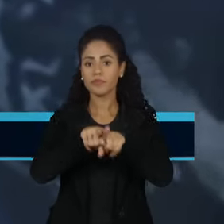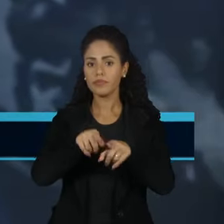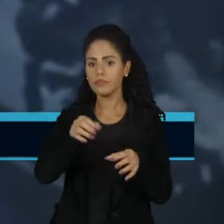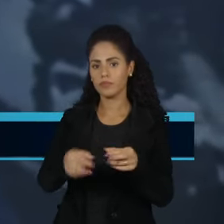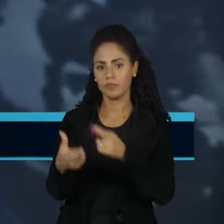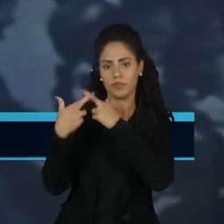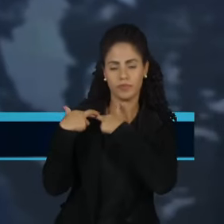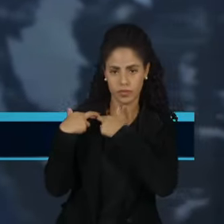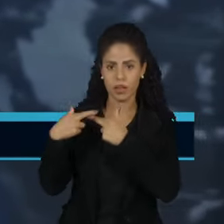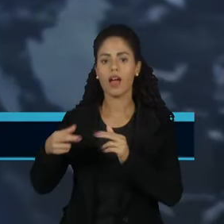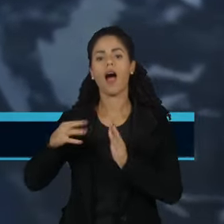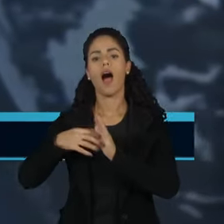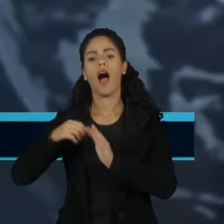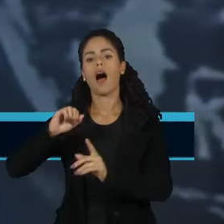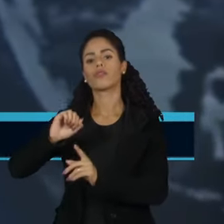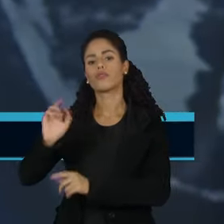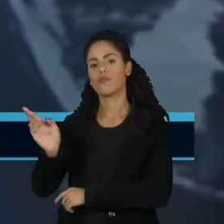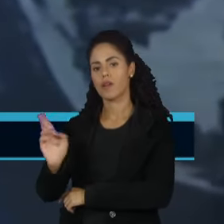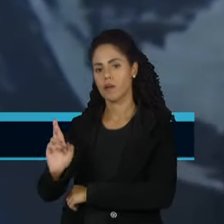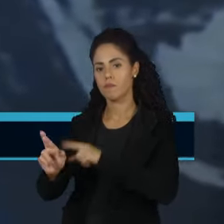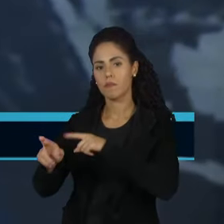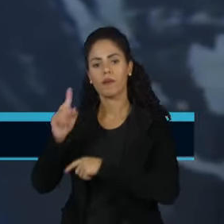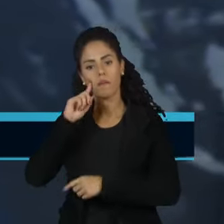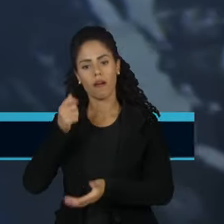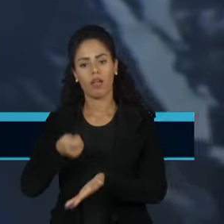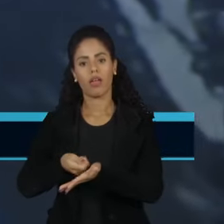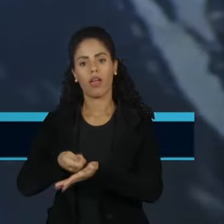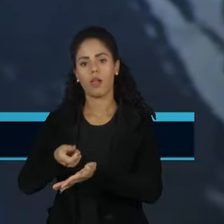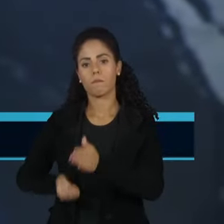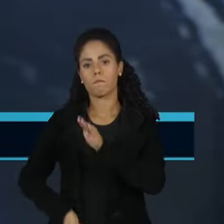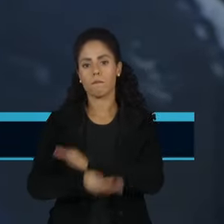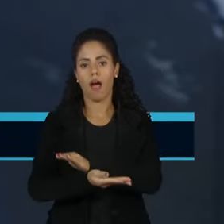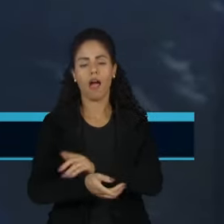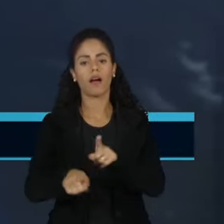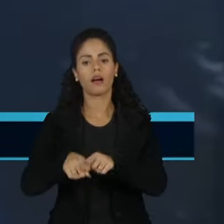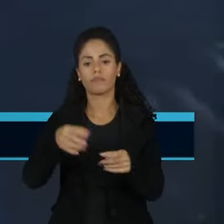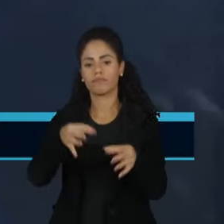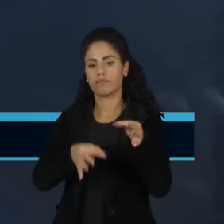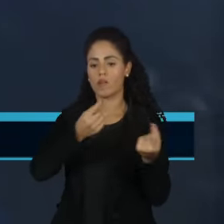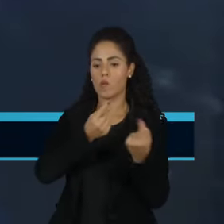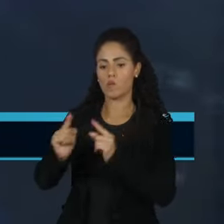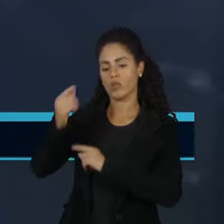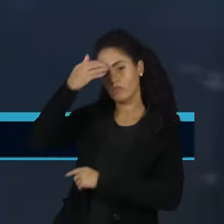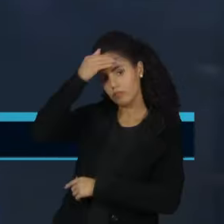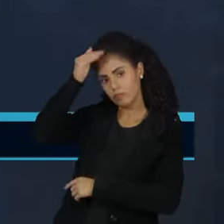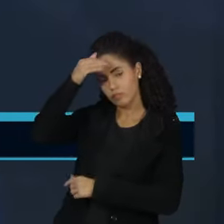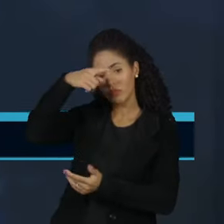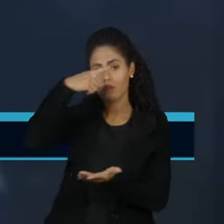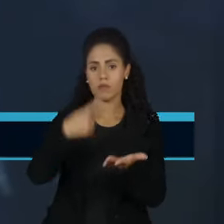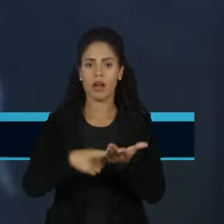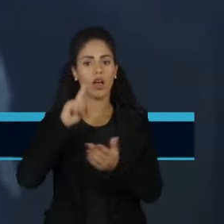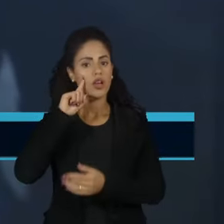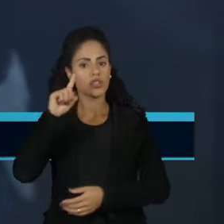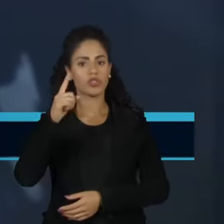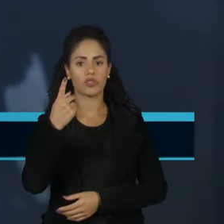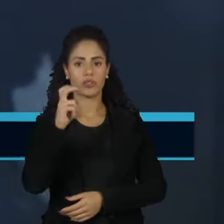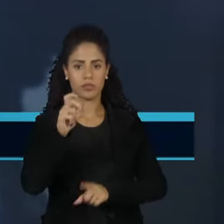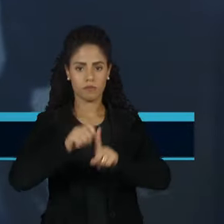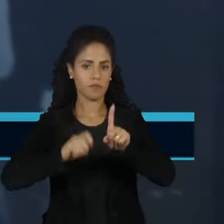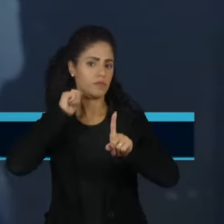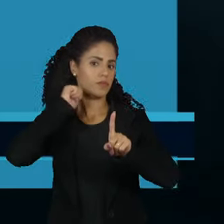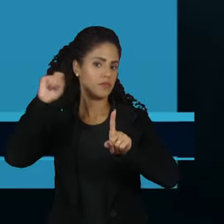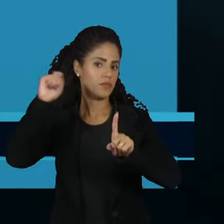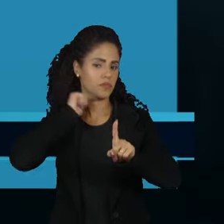caso em que o republicano é acusado de suborno. O julgamento criminal contra Trump está marcado para o próximo dia 15 de abril.